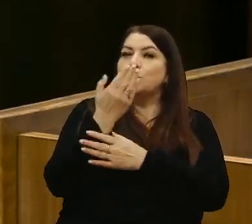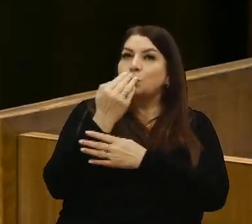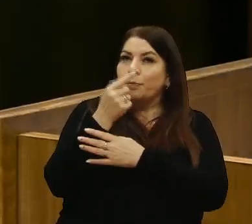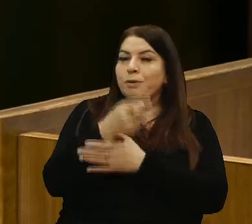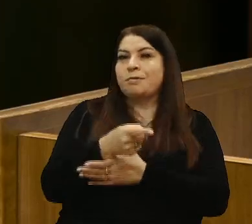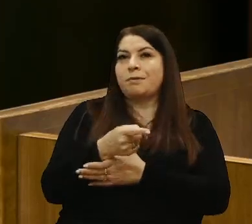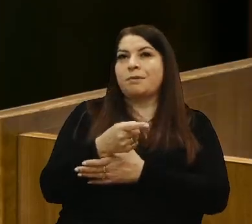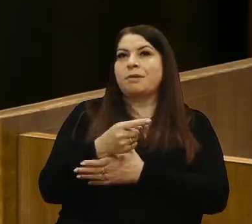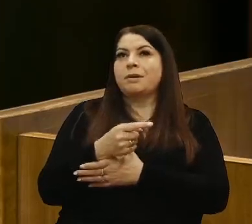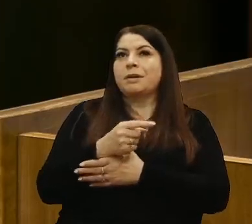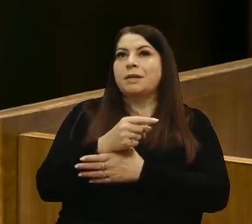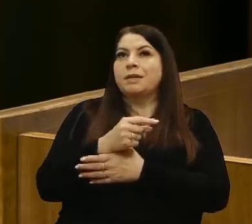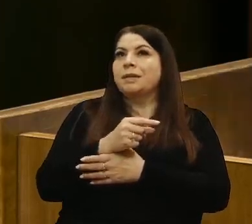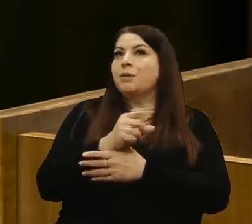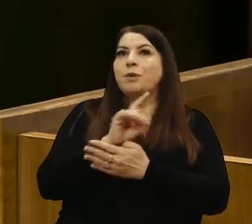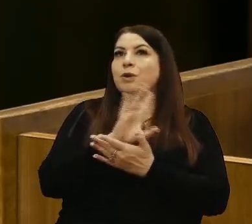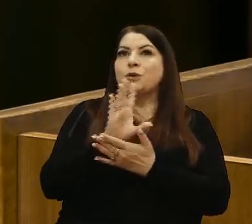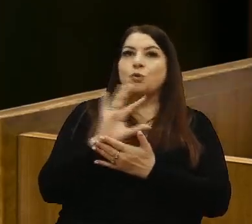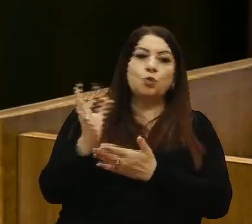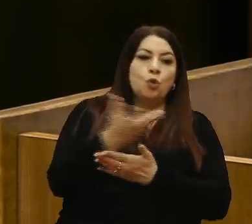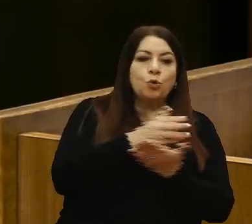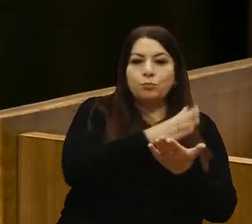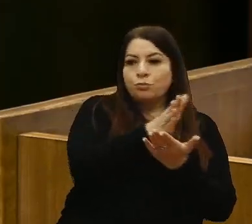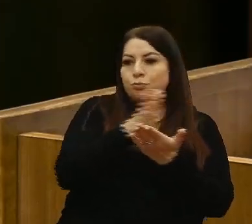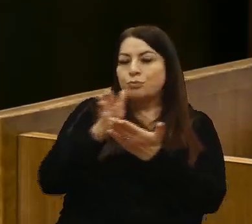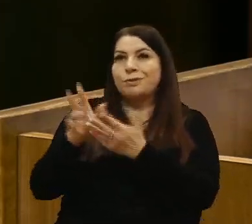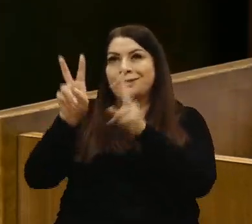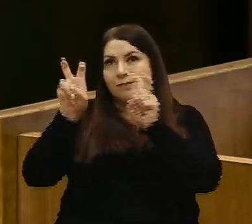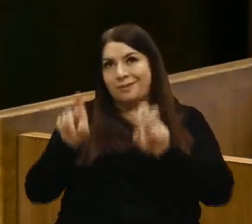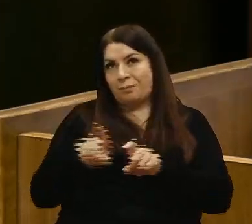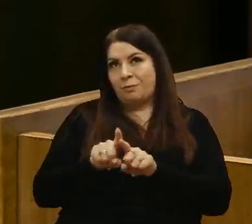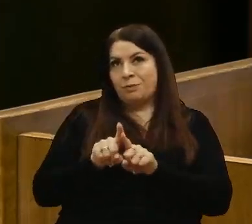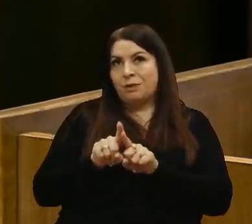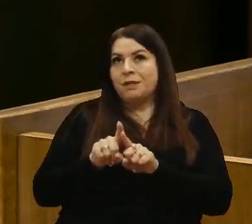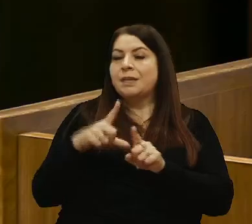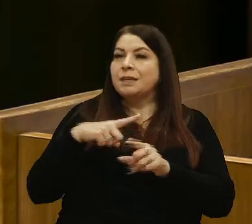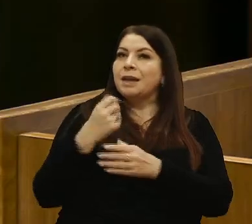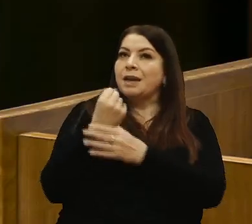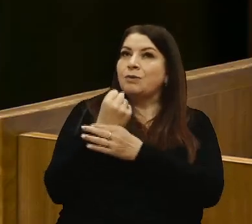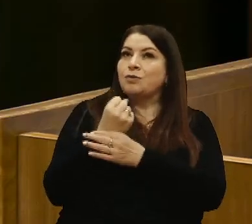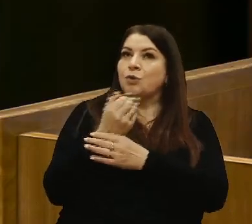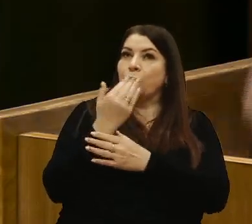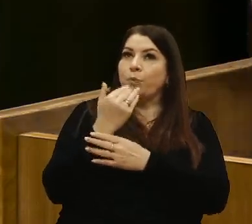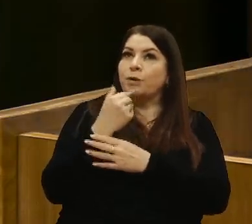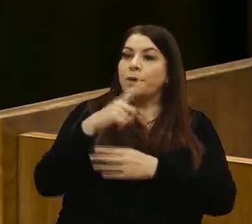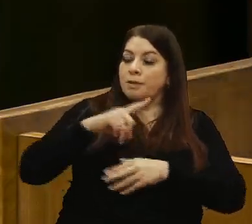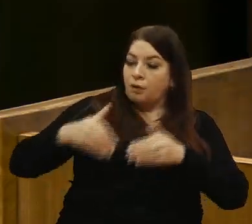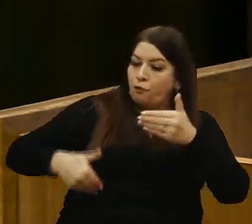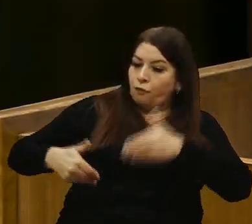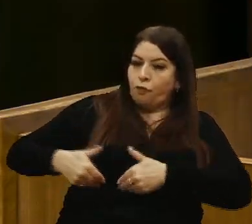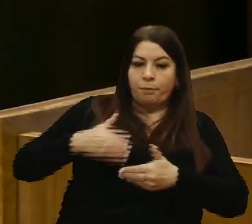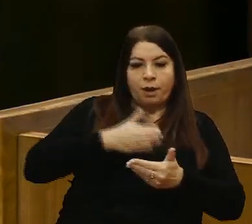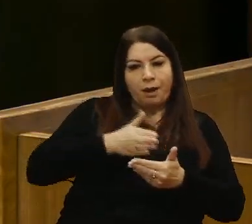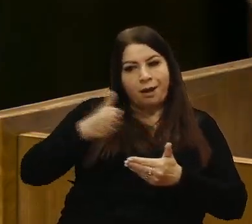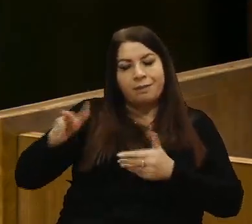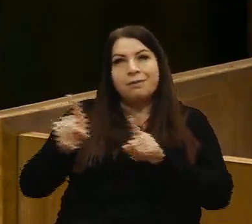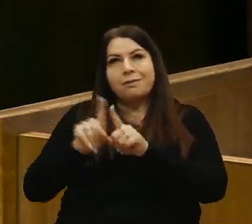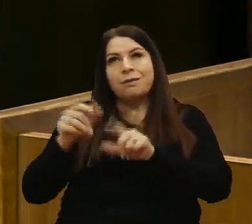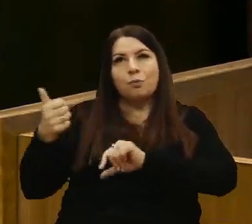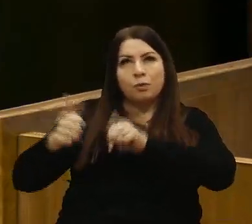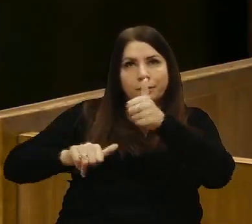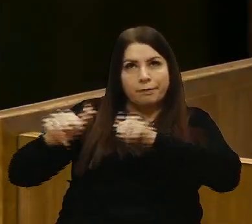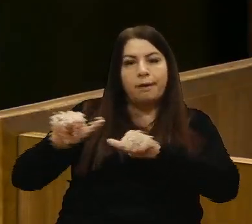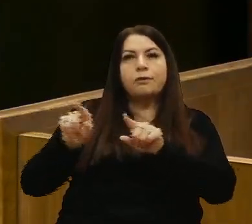alimentar, ela transversaliza com todos esses temas. Desde a garantia, a comida para quem tem fome, até a comida com